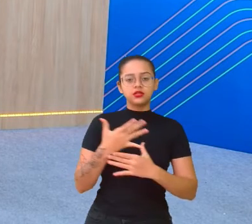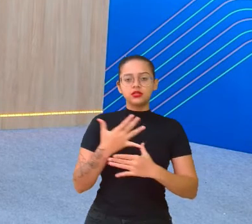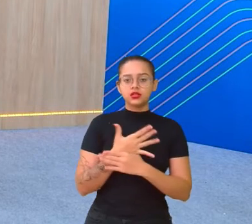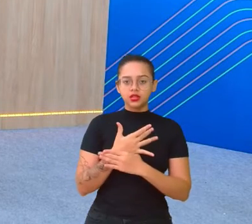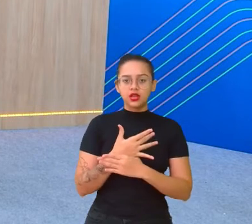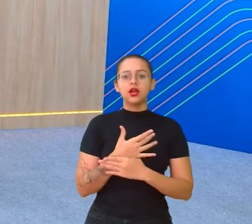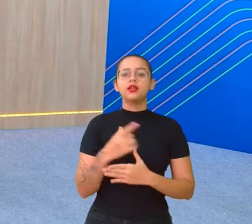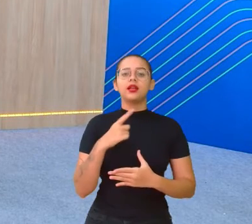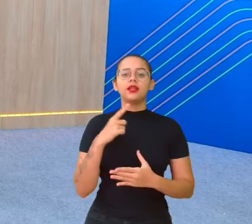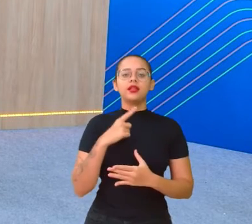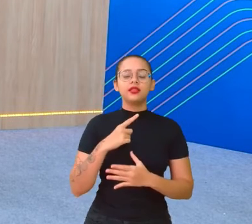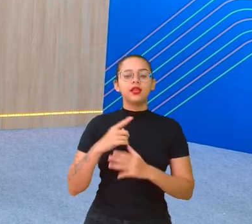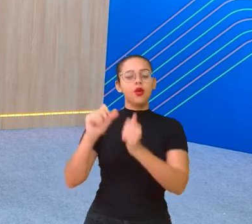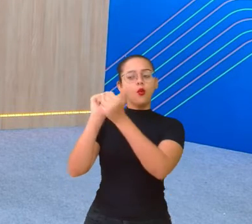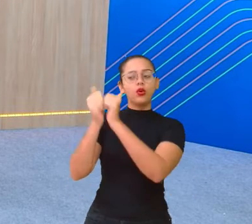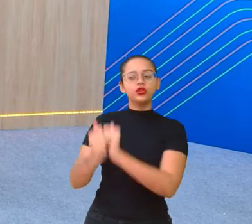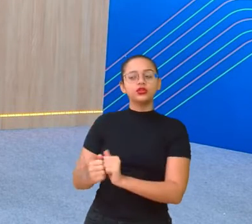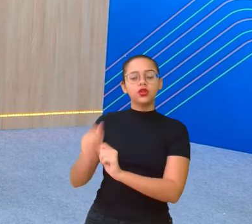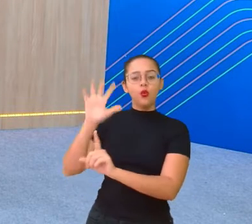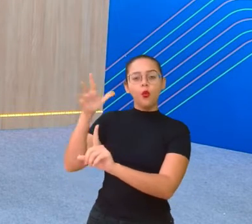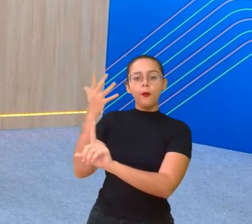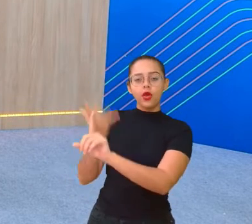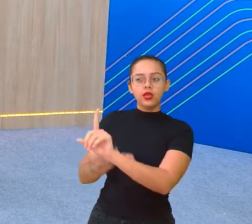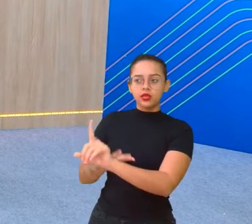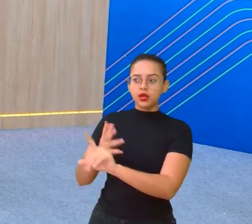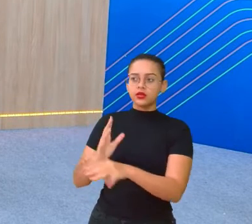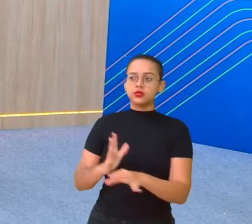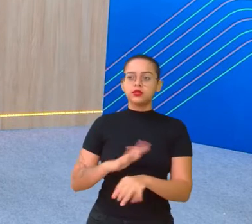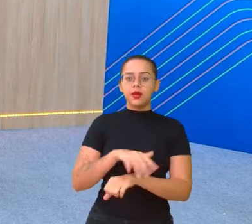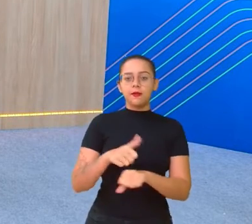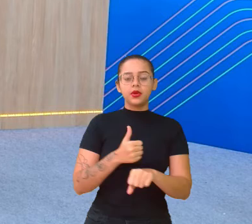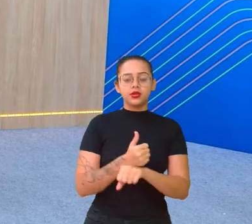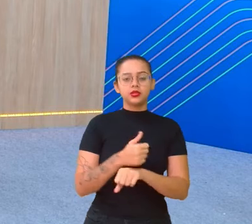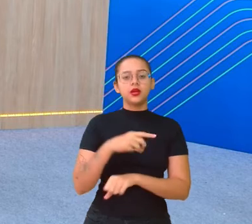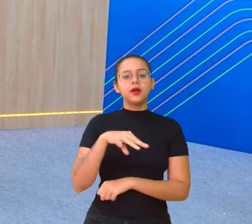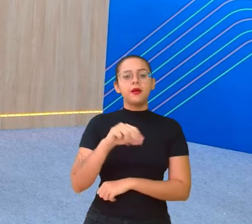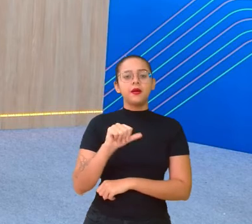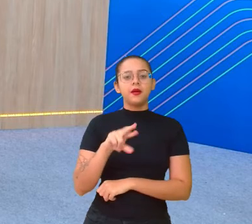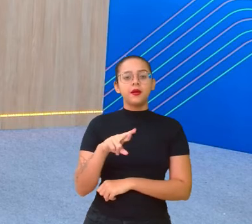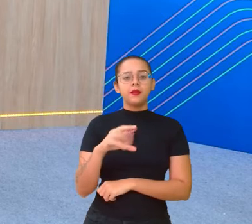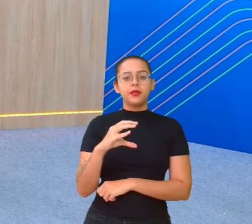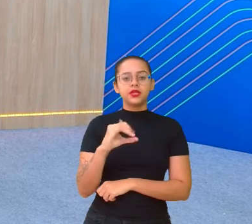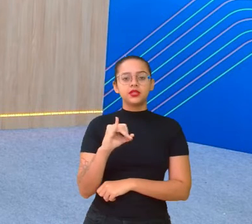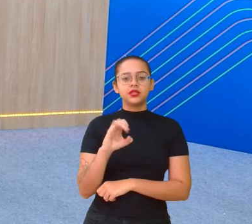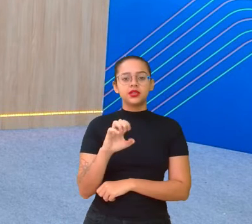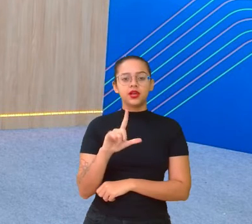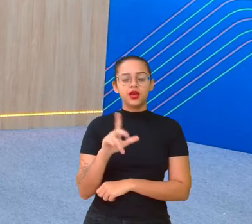tem até uma estátua em homenagem a ela, né? Aqui na Praça Maciel Pinheiro. Isso.